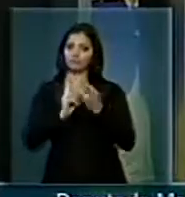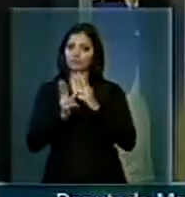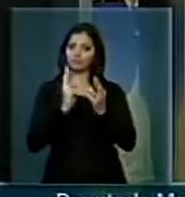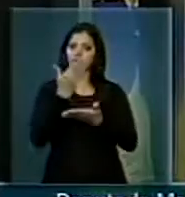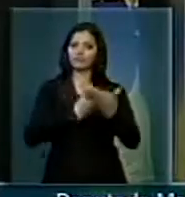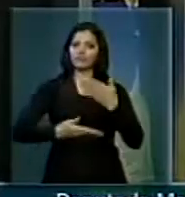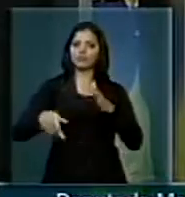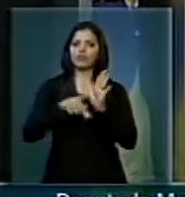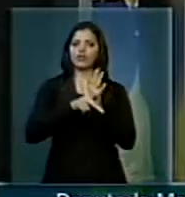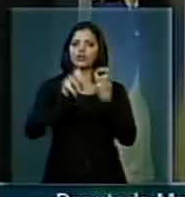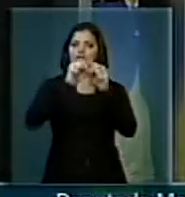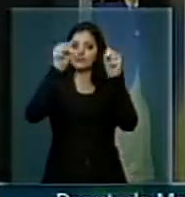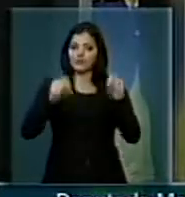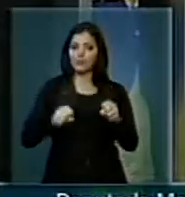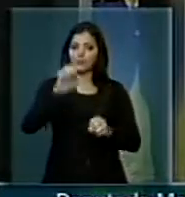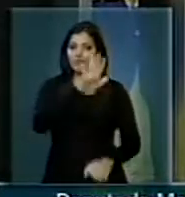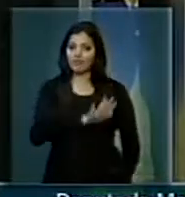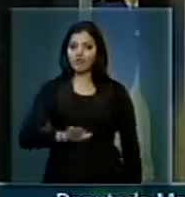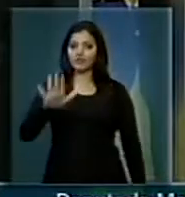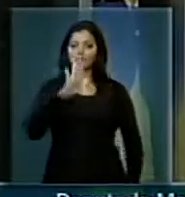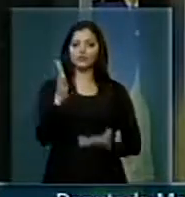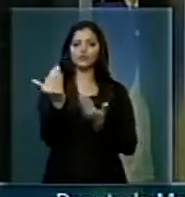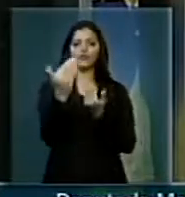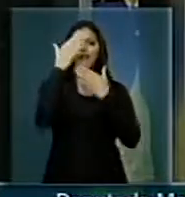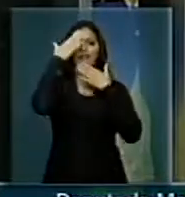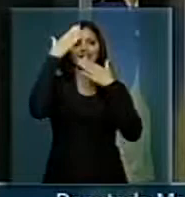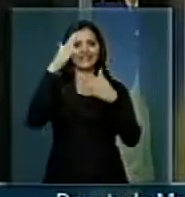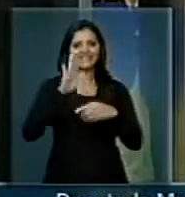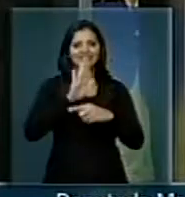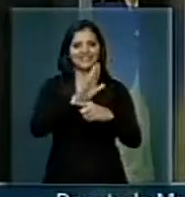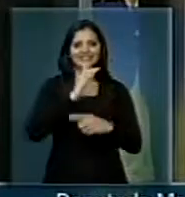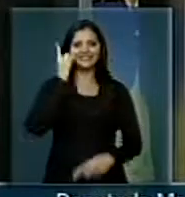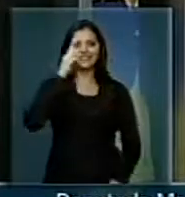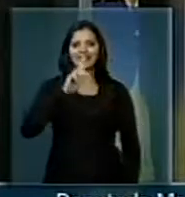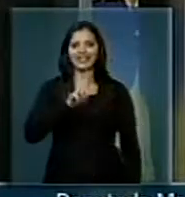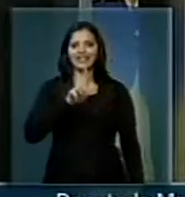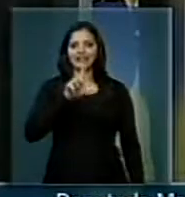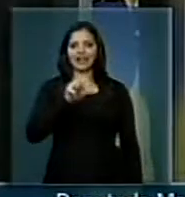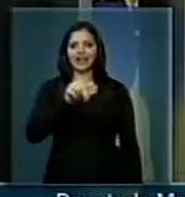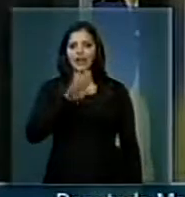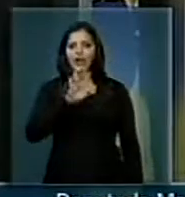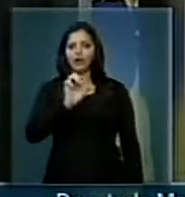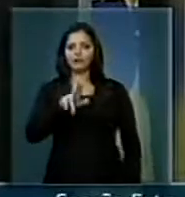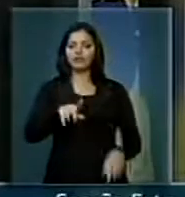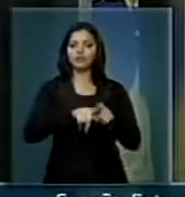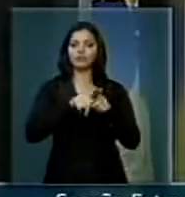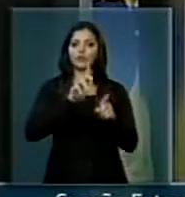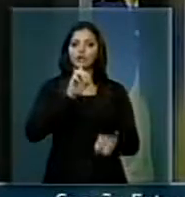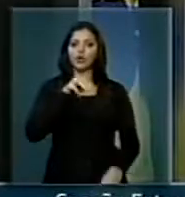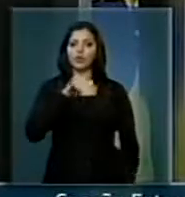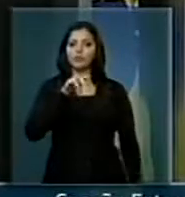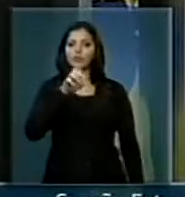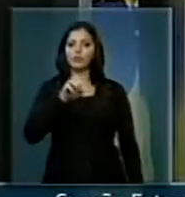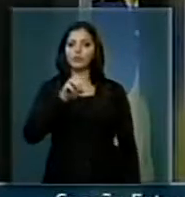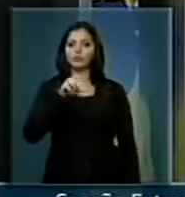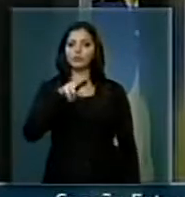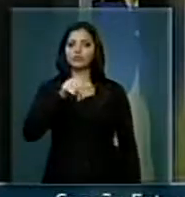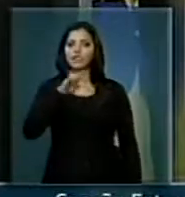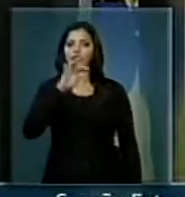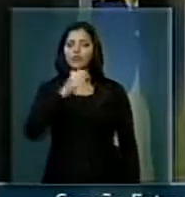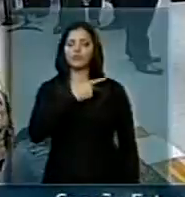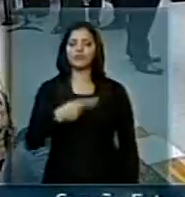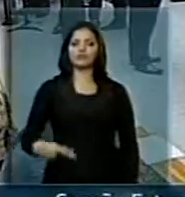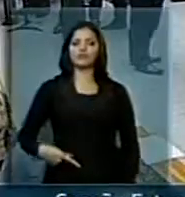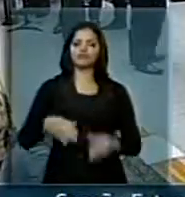ao Sistema Nacional de Juventude. Agradeço a contribuição dos deputados Glauber e do deputado Domingos Neto, meu presidente da Frente Parlamentar